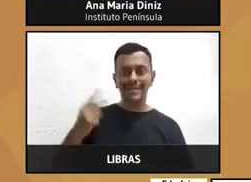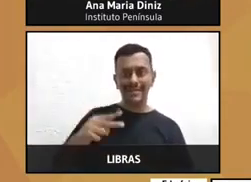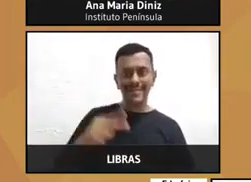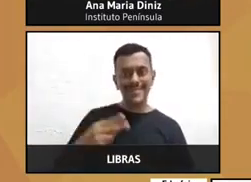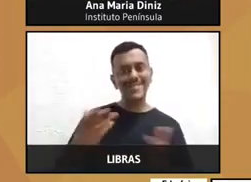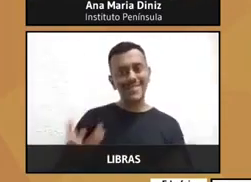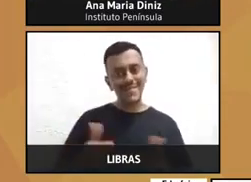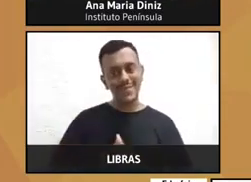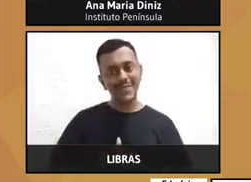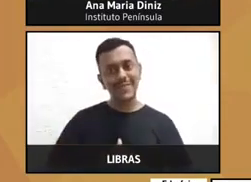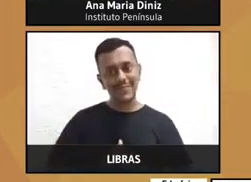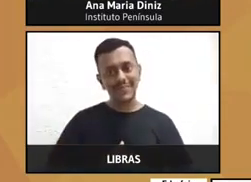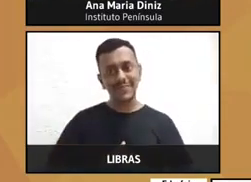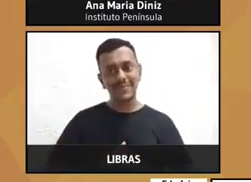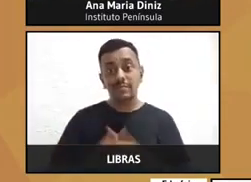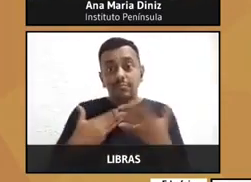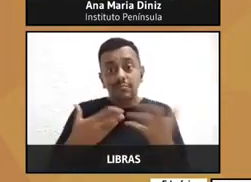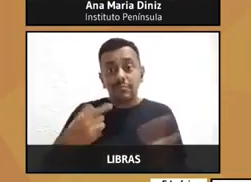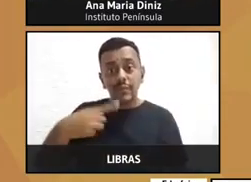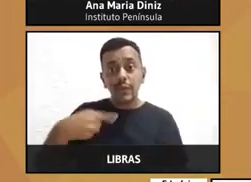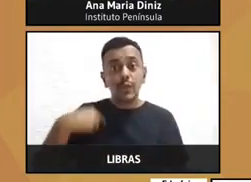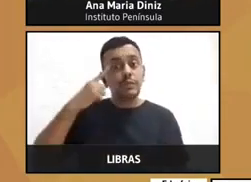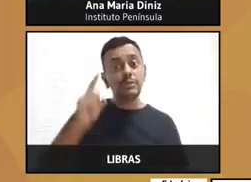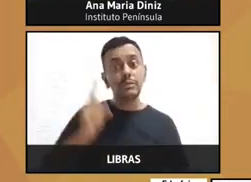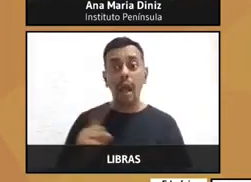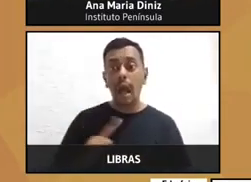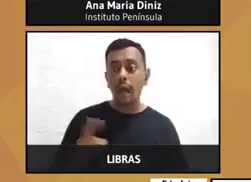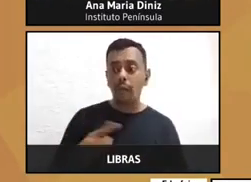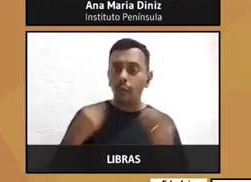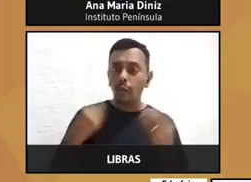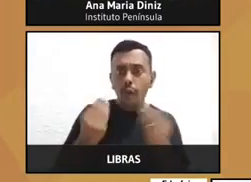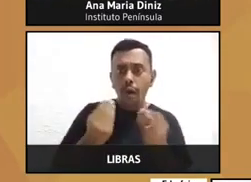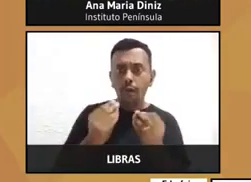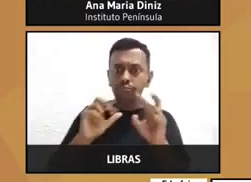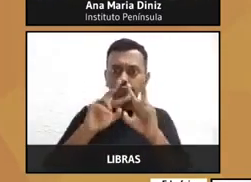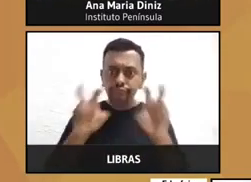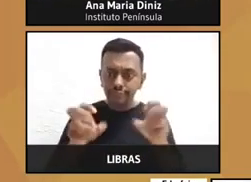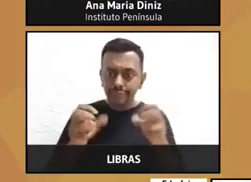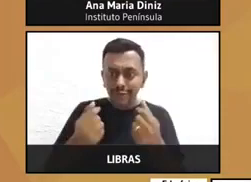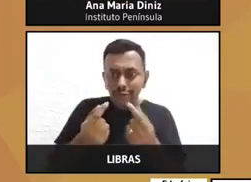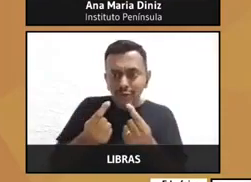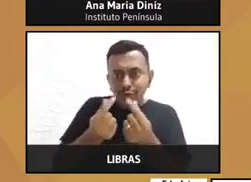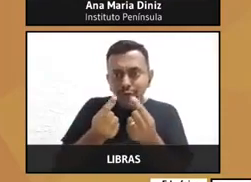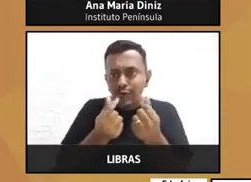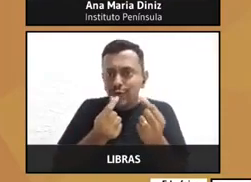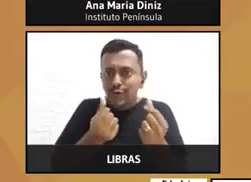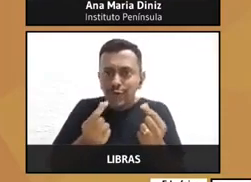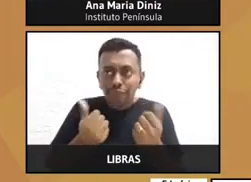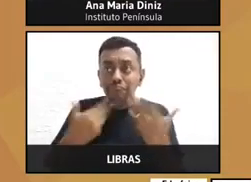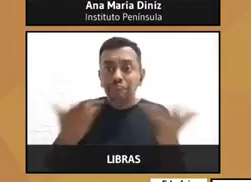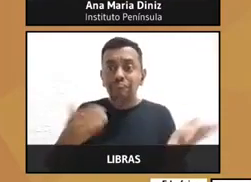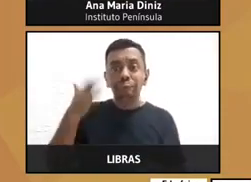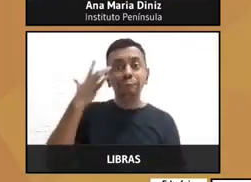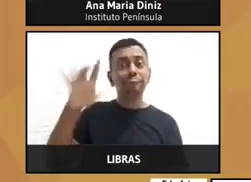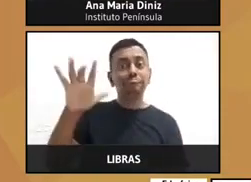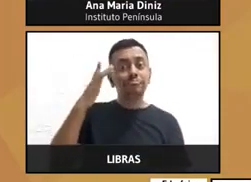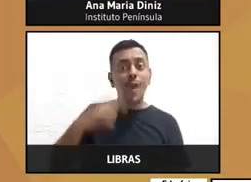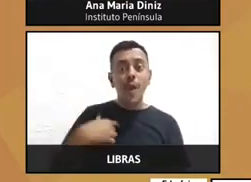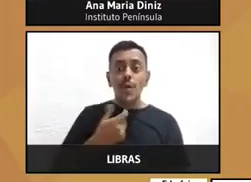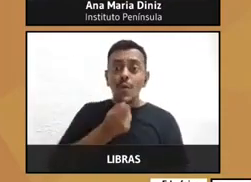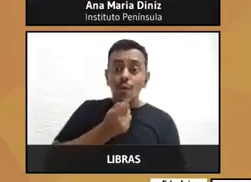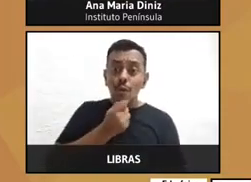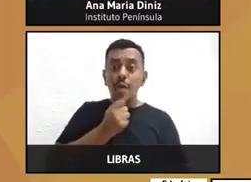Não sabemos quanto isso custaria ao país e estamos medindo, na